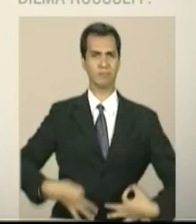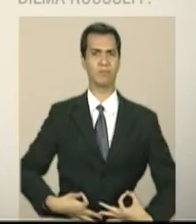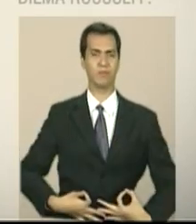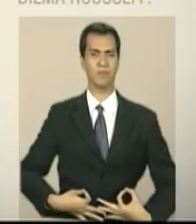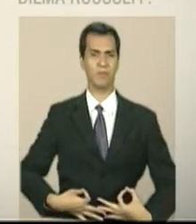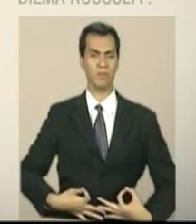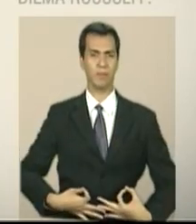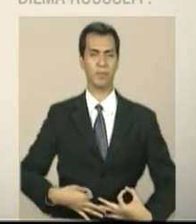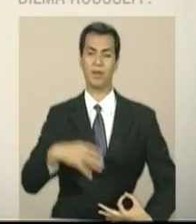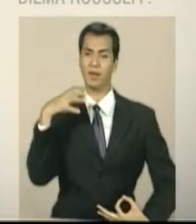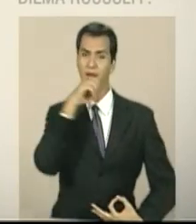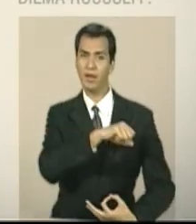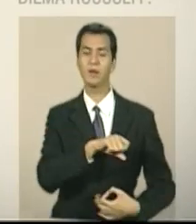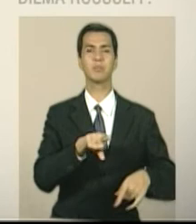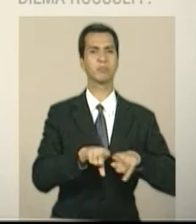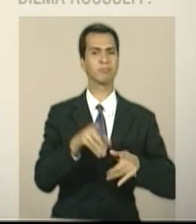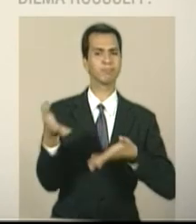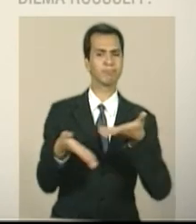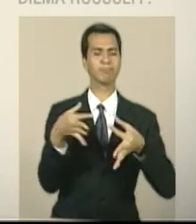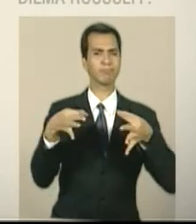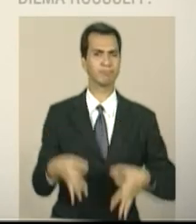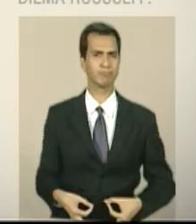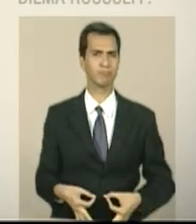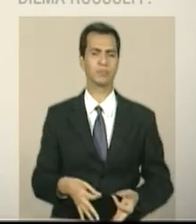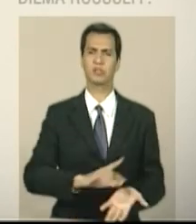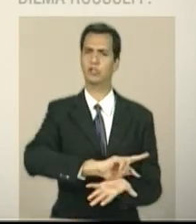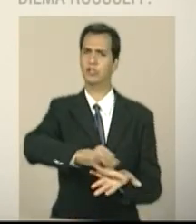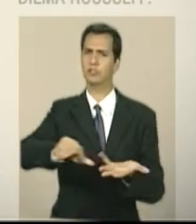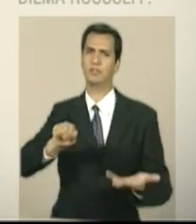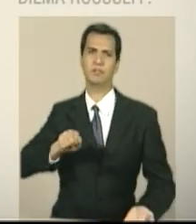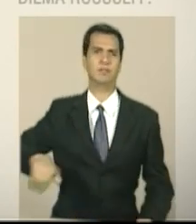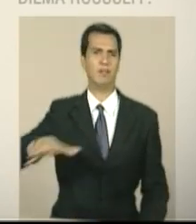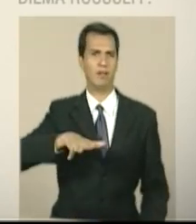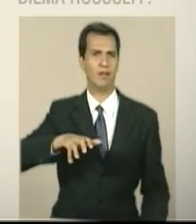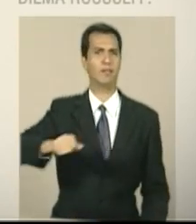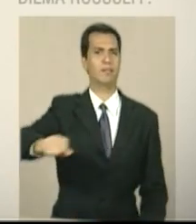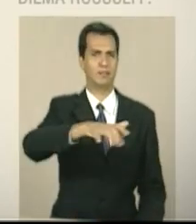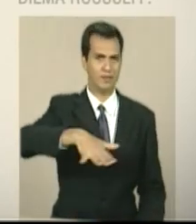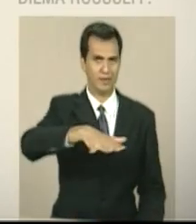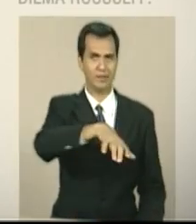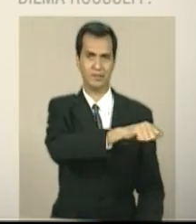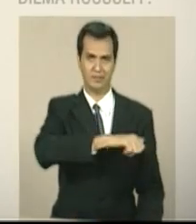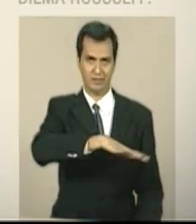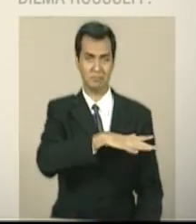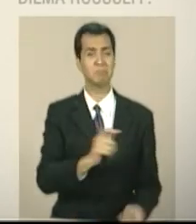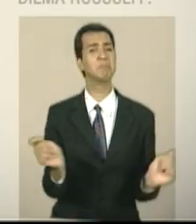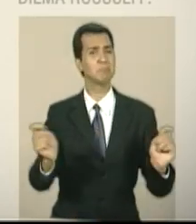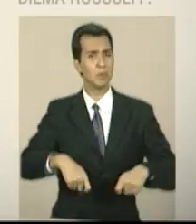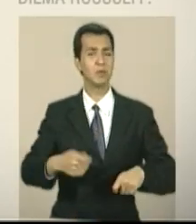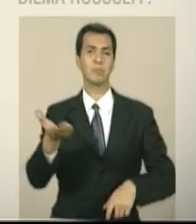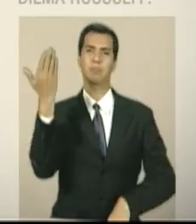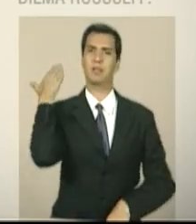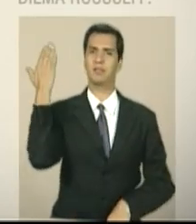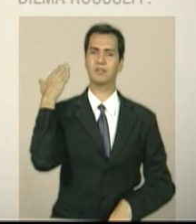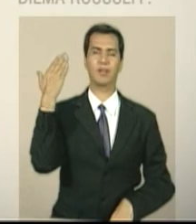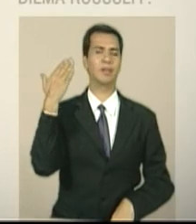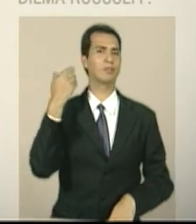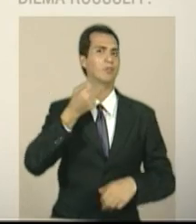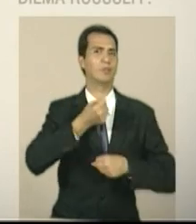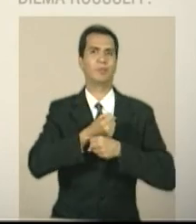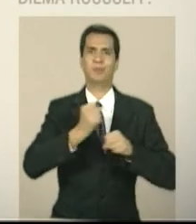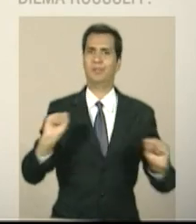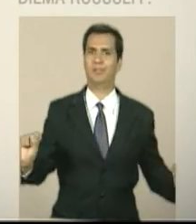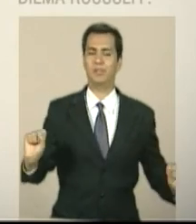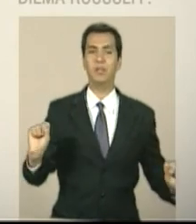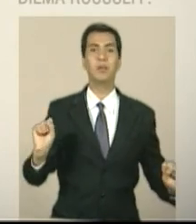ágeis e eficientes em todas as áreas isso é possível Luciano Houve um tempo que ninguém acreditava que acabaram as